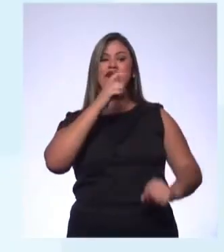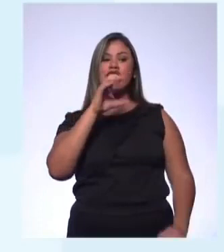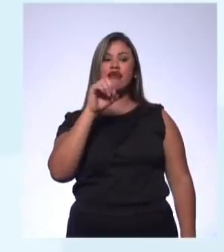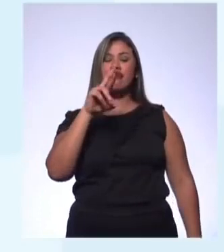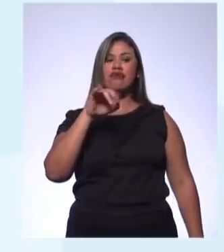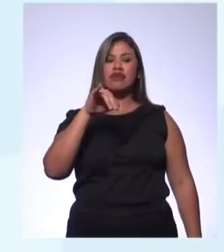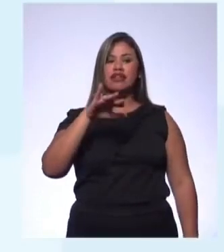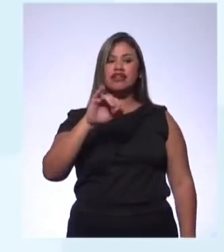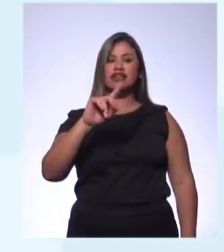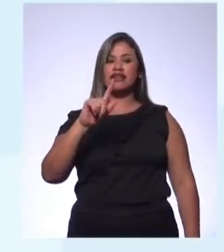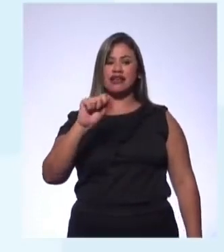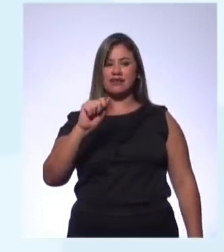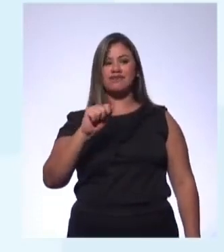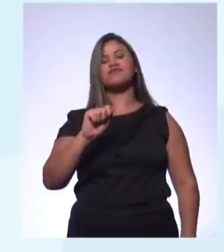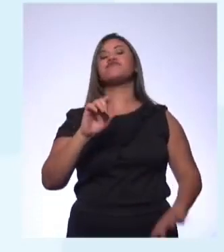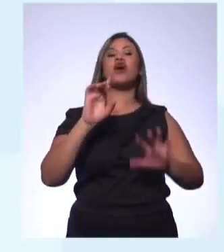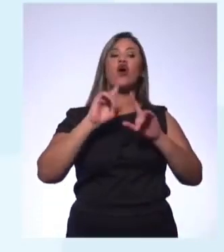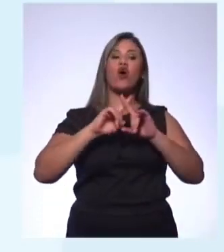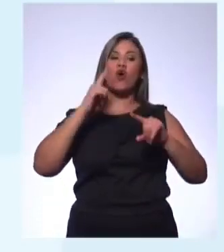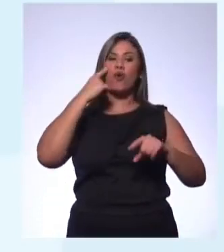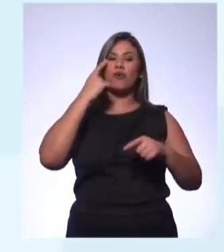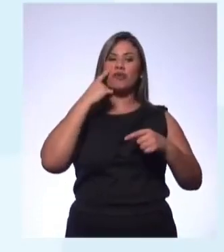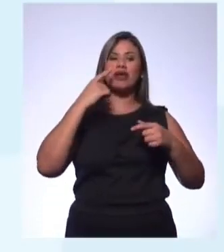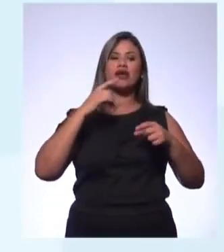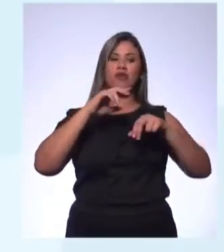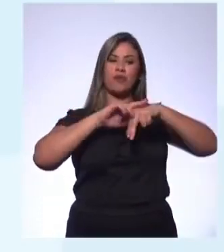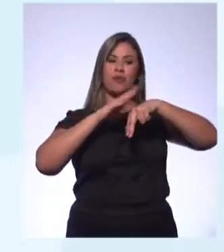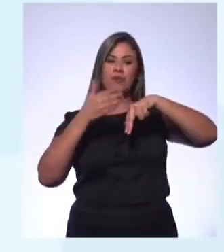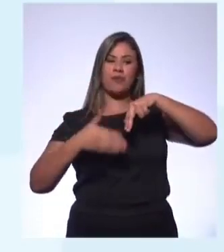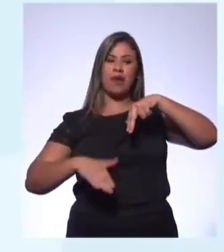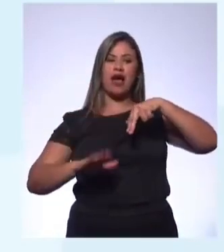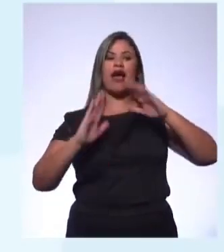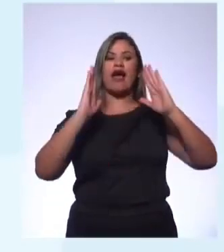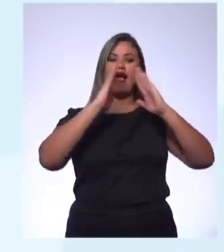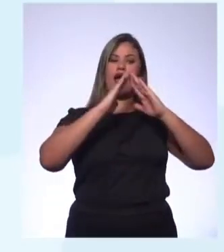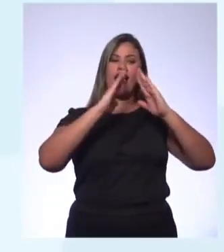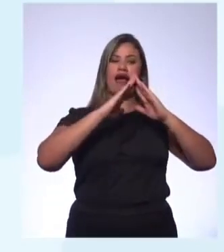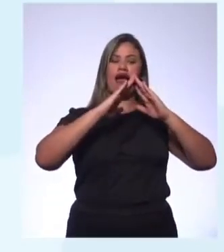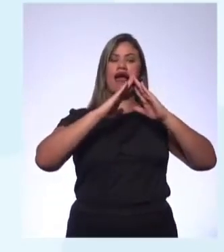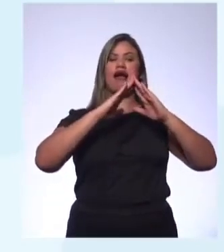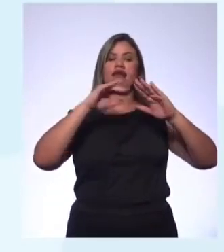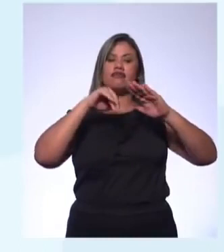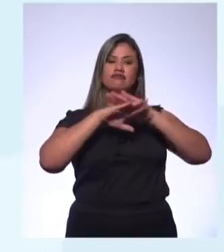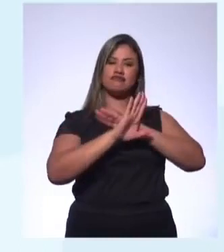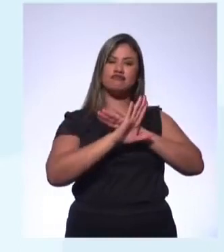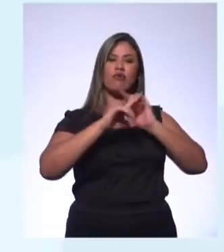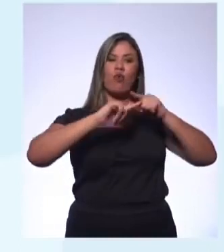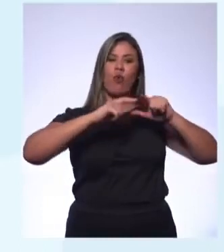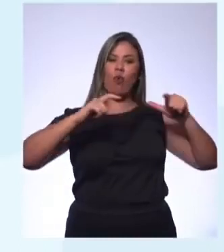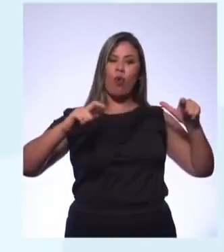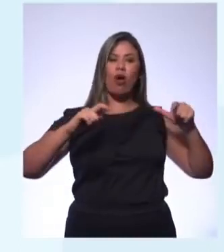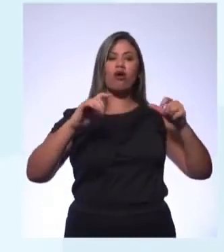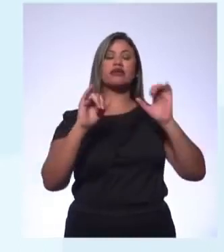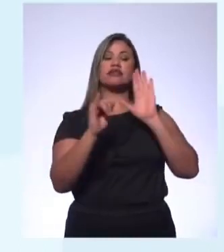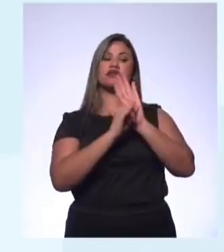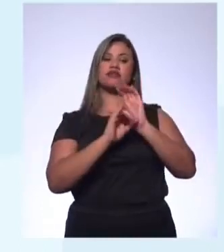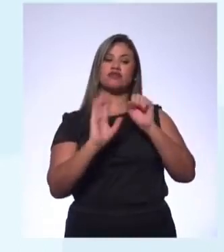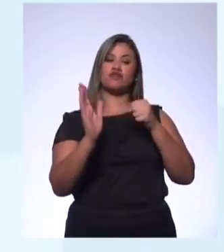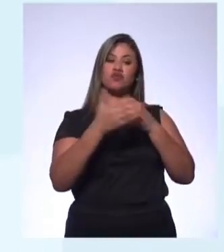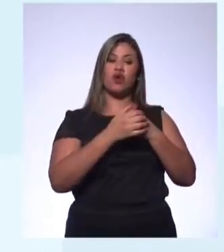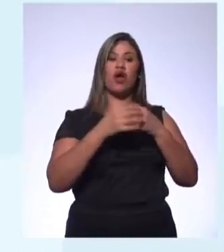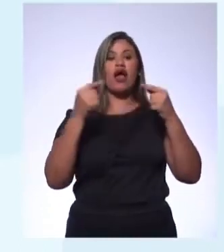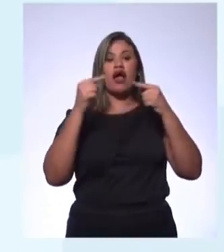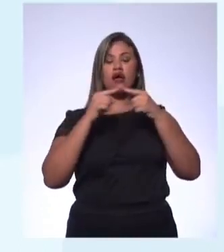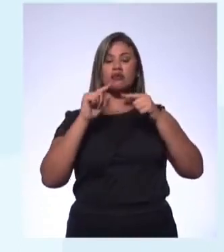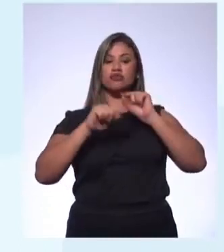Usa capa preta, máscara de morcego, mora numa mansão com uma caverna subterrânea e esconde sua identidade. Quase tudo que eu falei